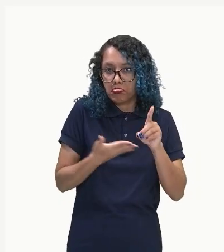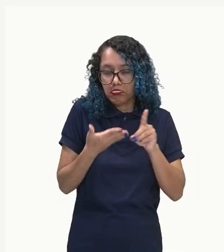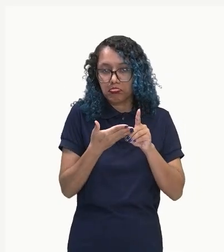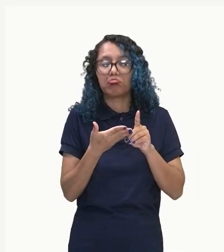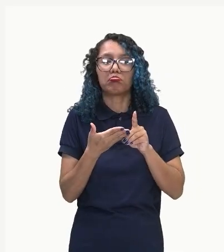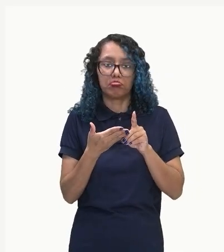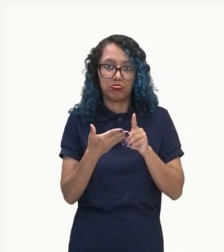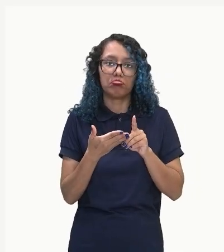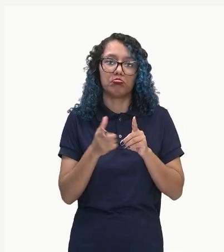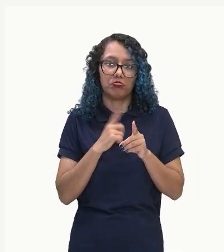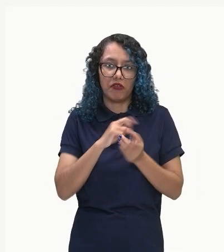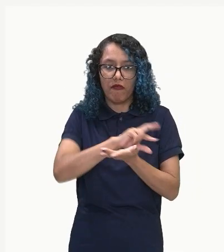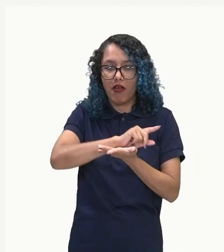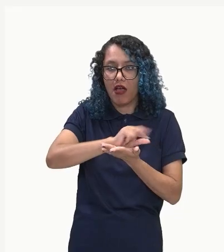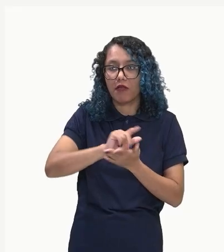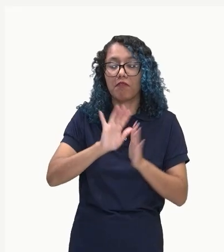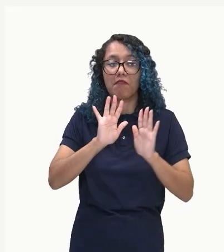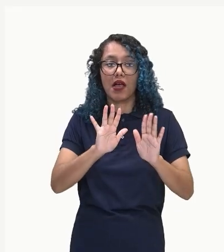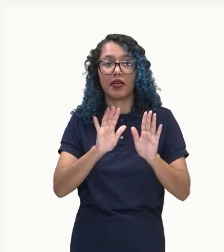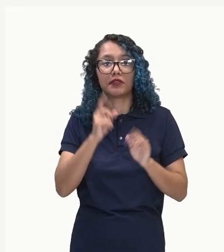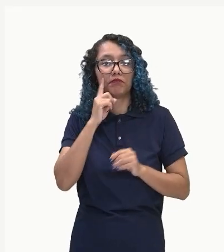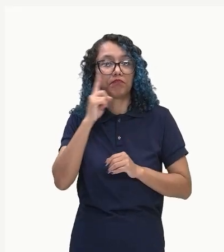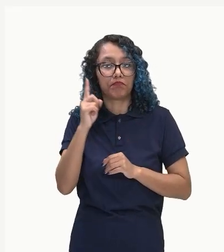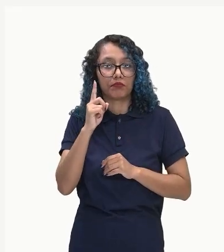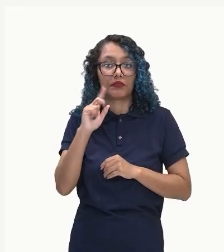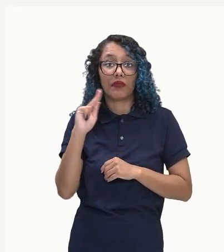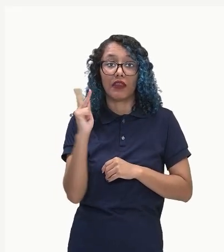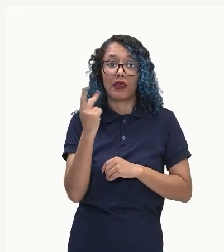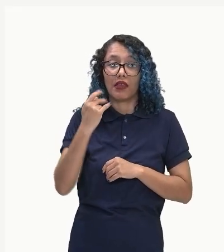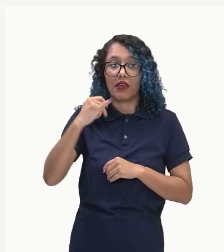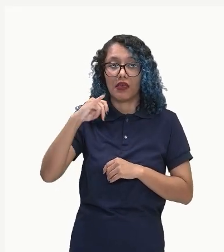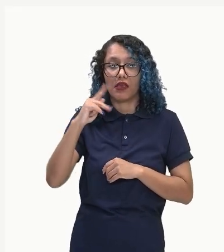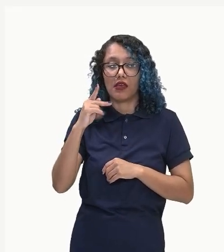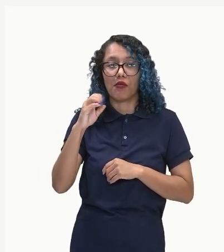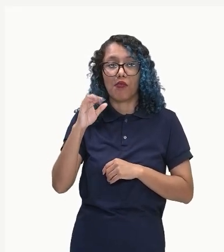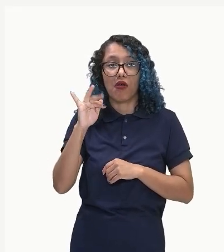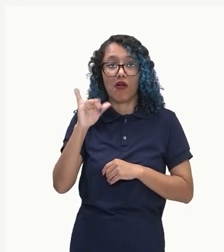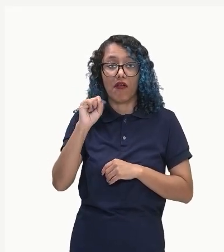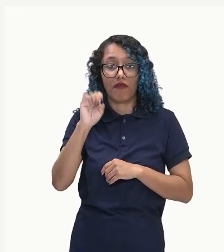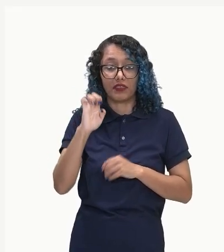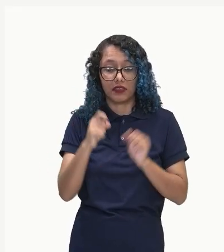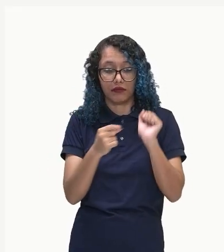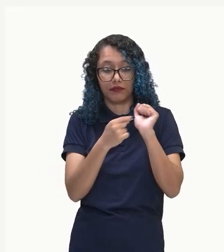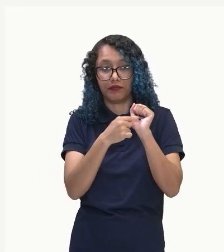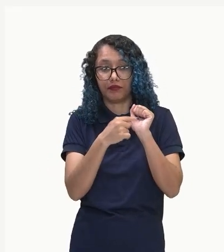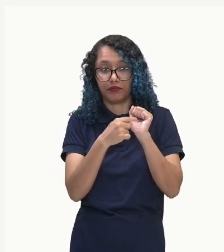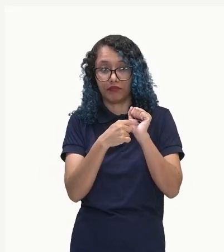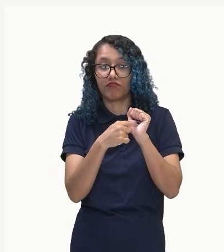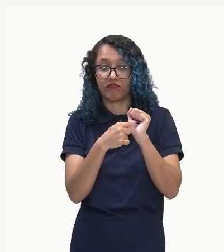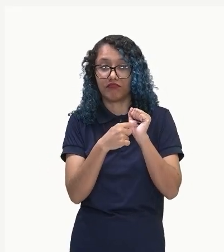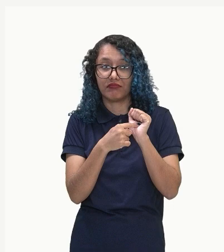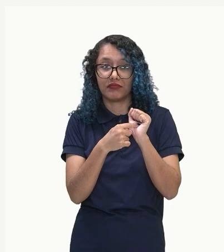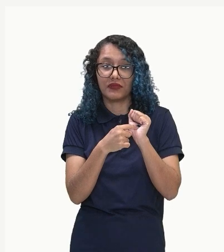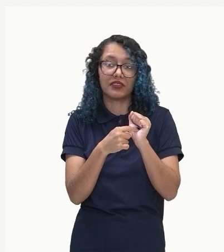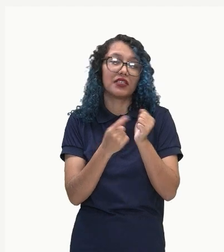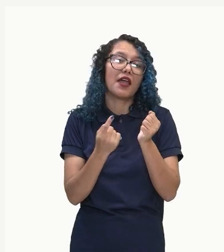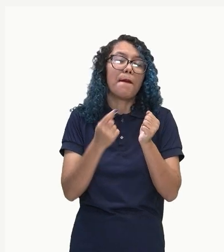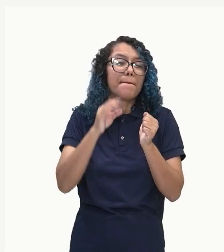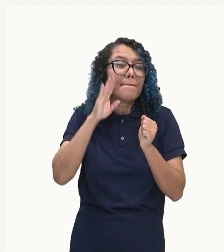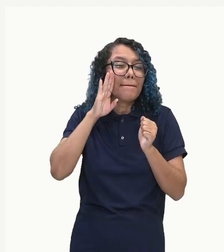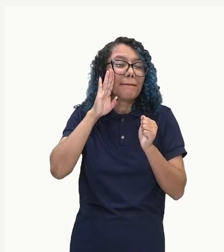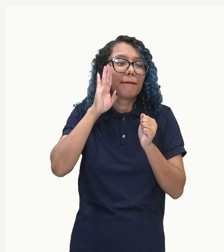vai observar aí que a hipófise, né, a grande glândula chamada de glândula mestra, tá? Ela